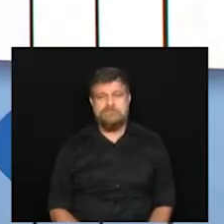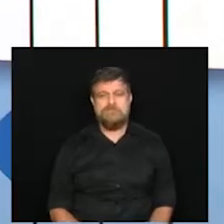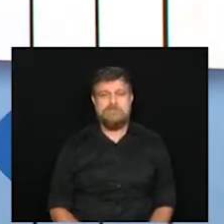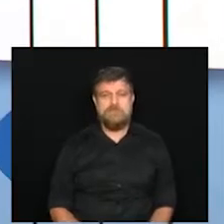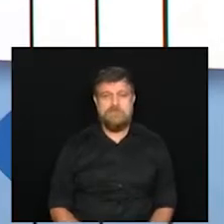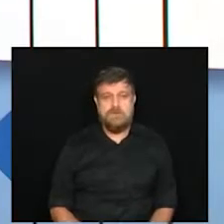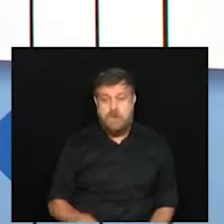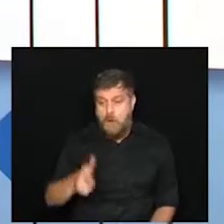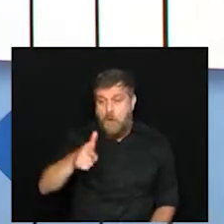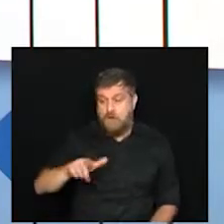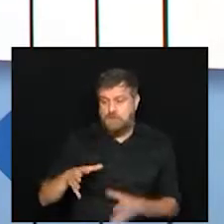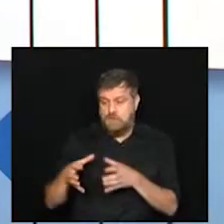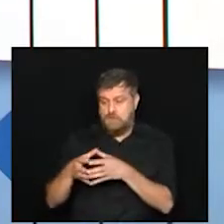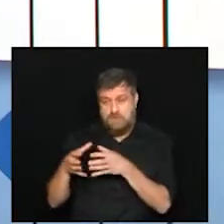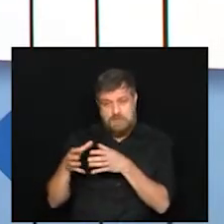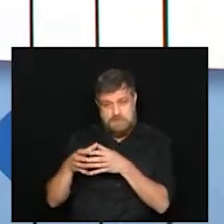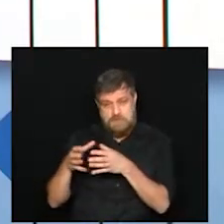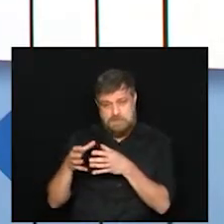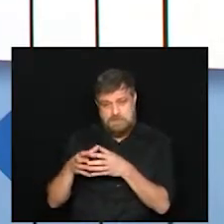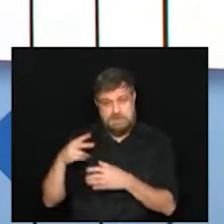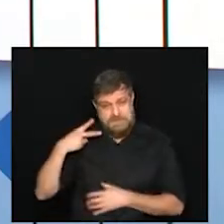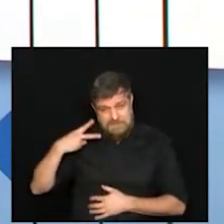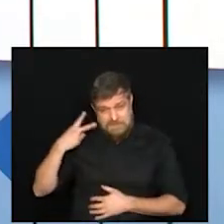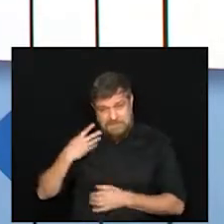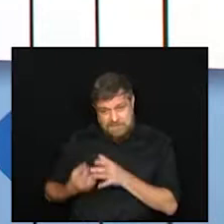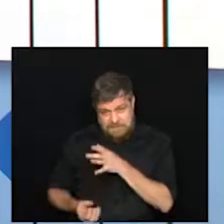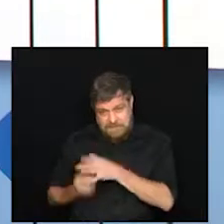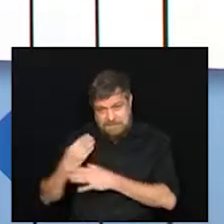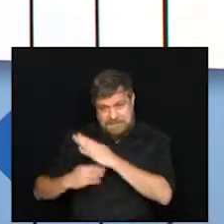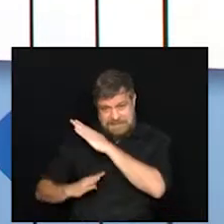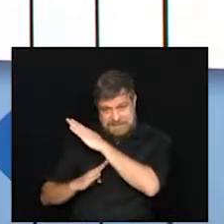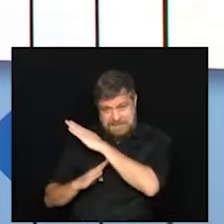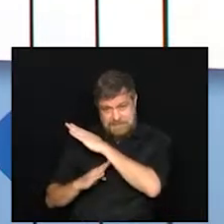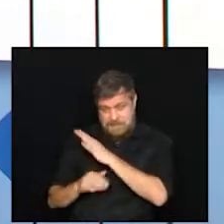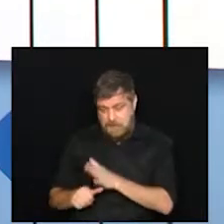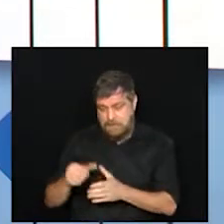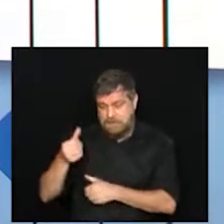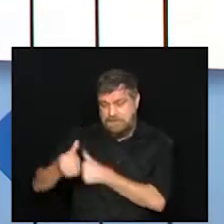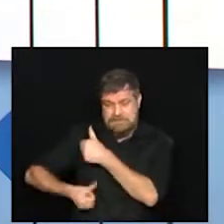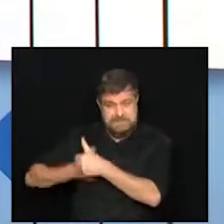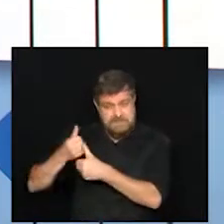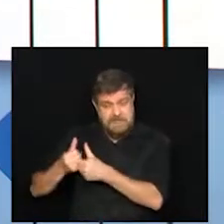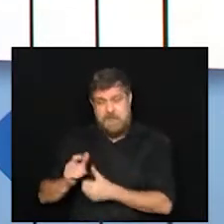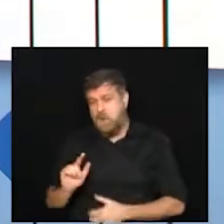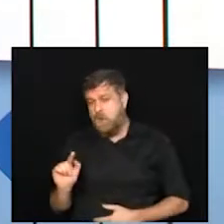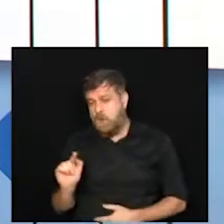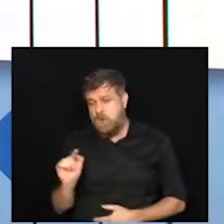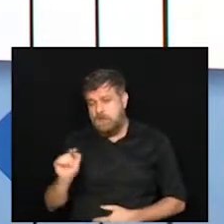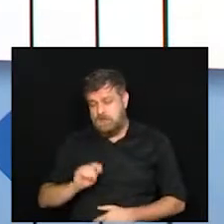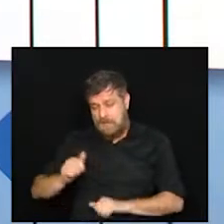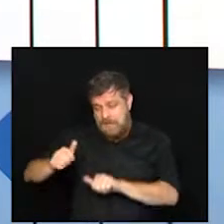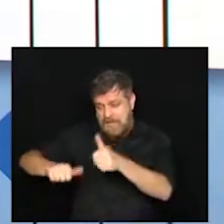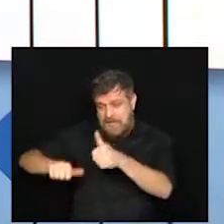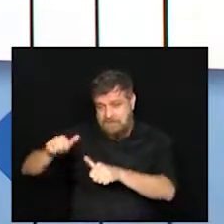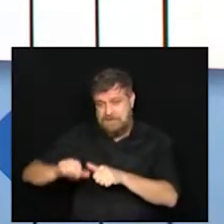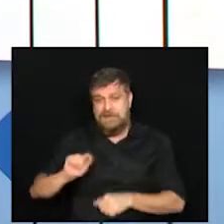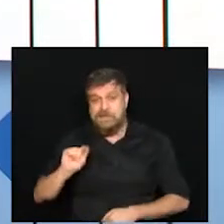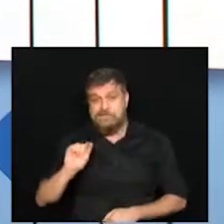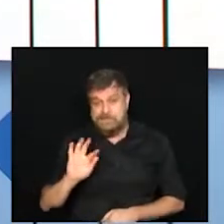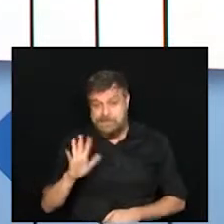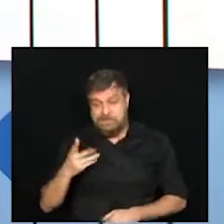E uma outra comissão também que foi instituída pela Câmara neste primeiro semestre é a que analisa os